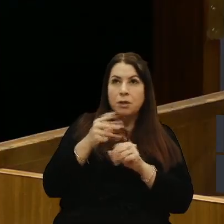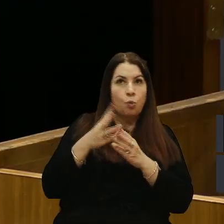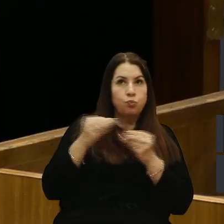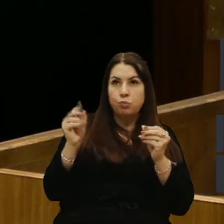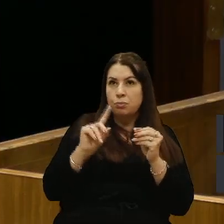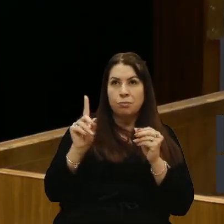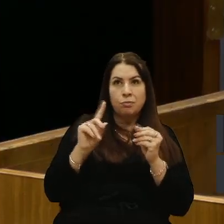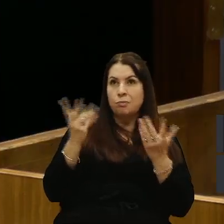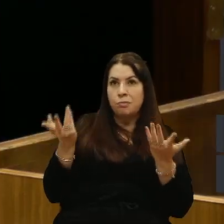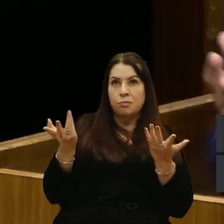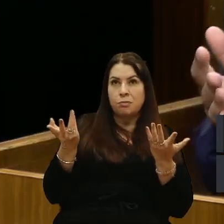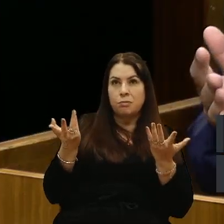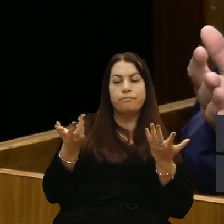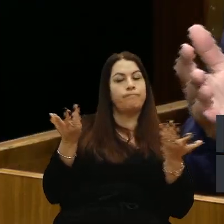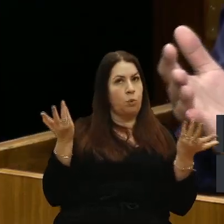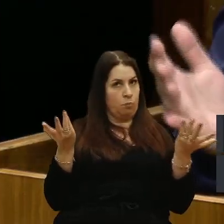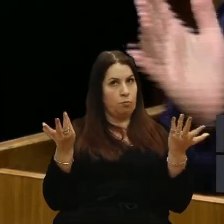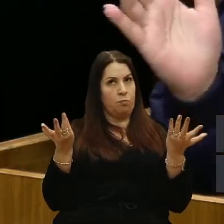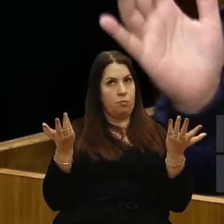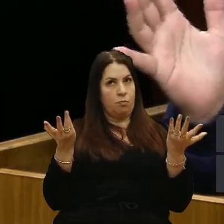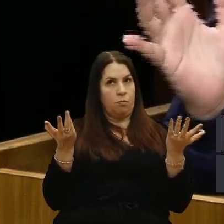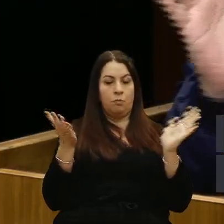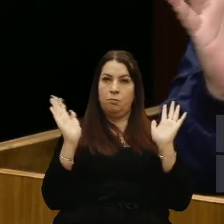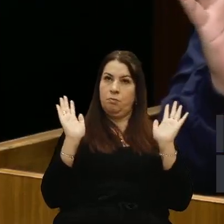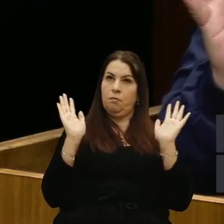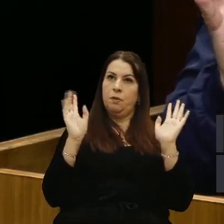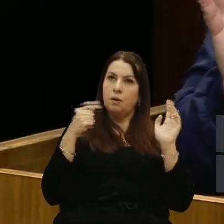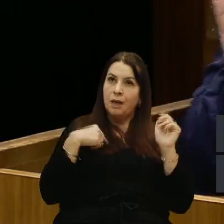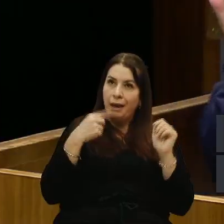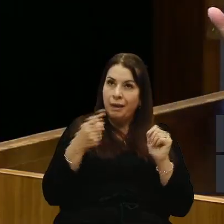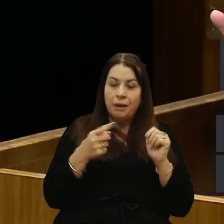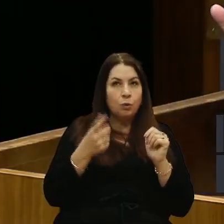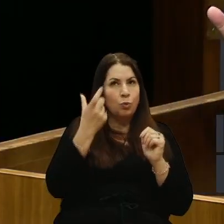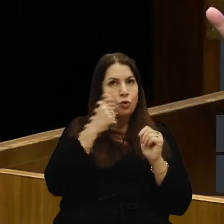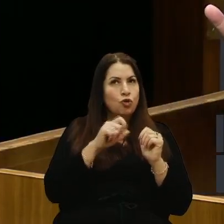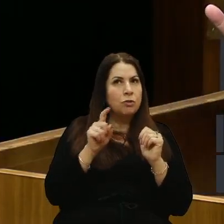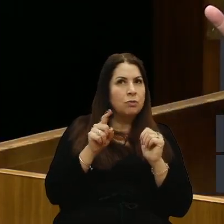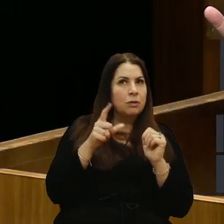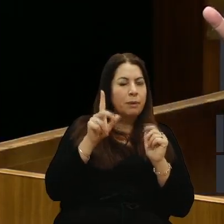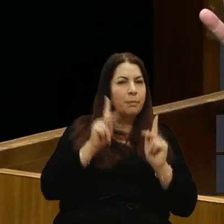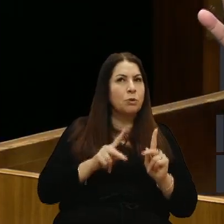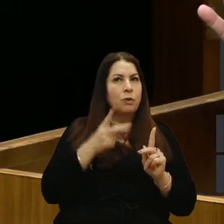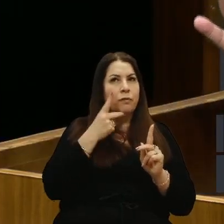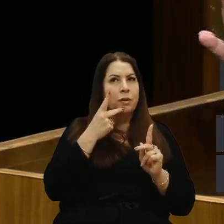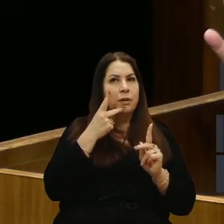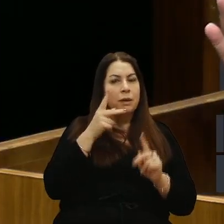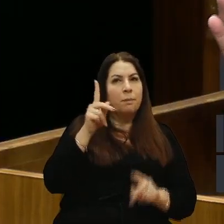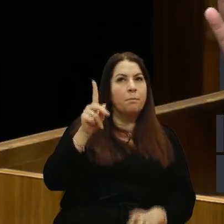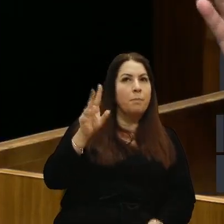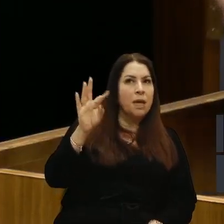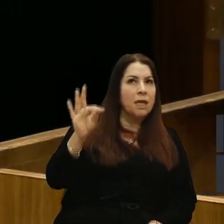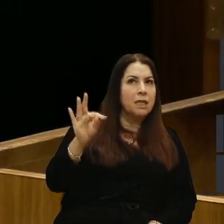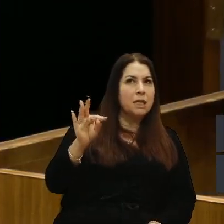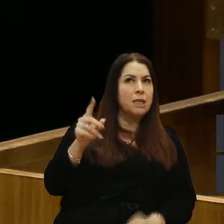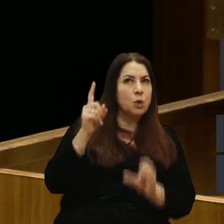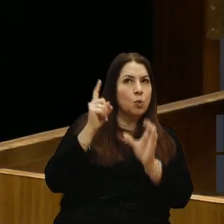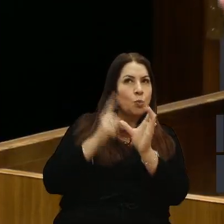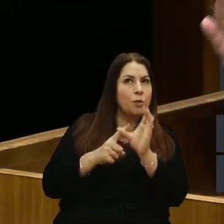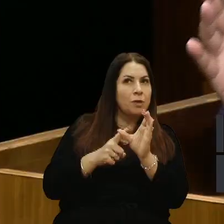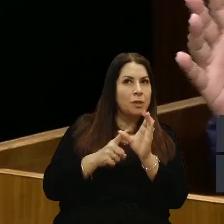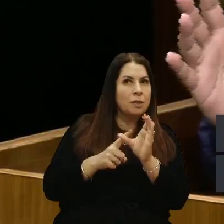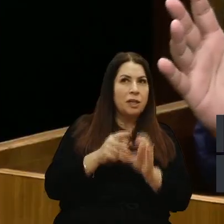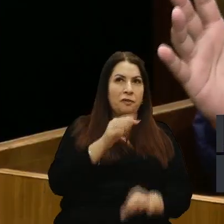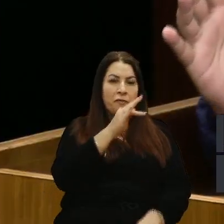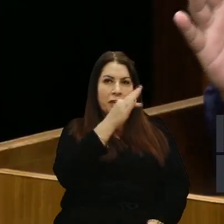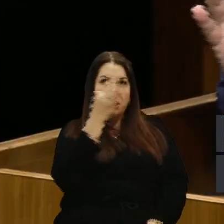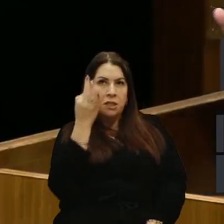fugiram. Então, vem cá. Vai só o que eu tô achando agora que tem gente que vai dizer que é o PT, que são os comunistas,